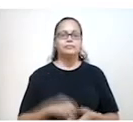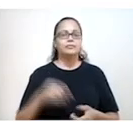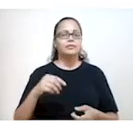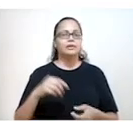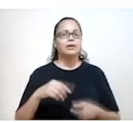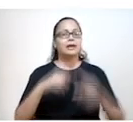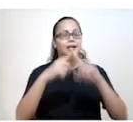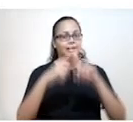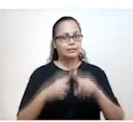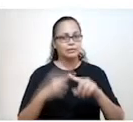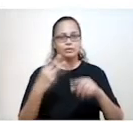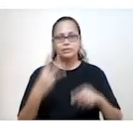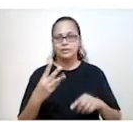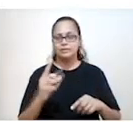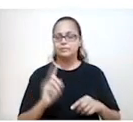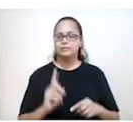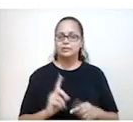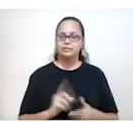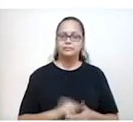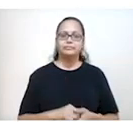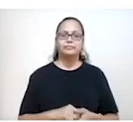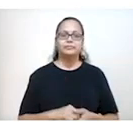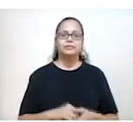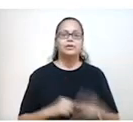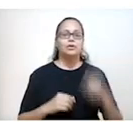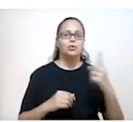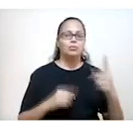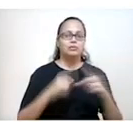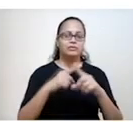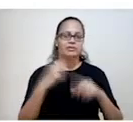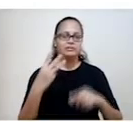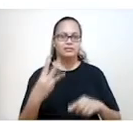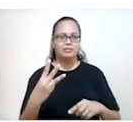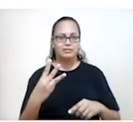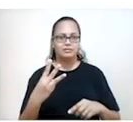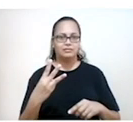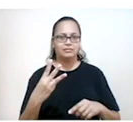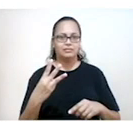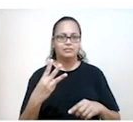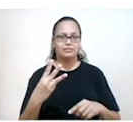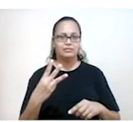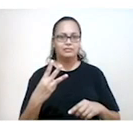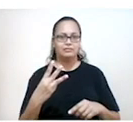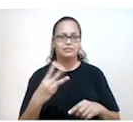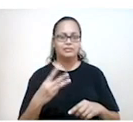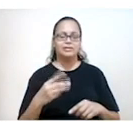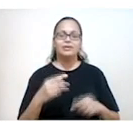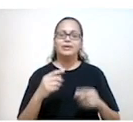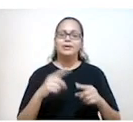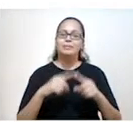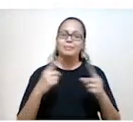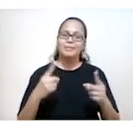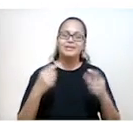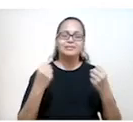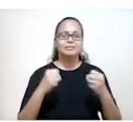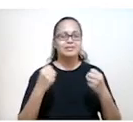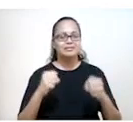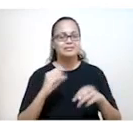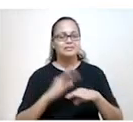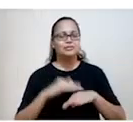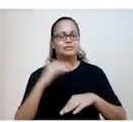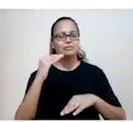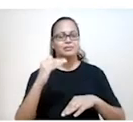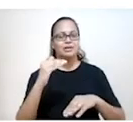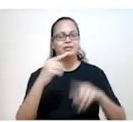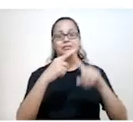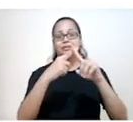do 3, posição 1, 1 vezes 3, 3. Não é a tabuada do 3. Então vai ter que ter uma coisinha a mais. Aqui não é nenhuma tabuada,